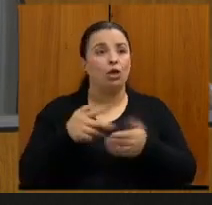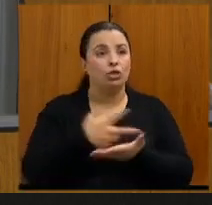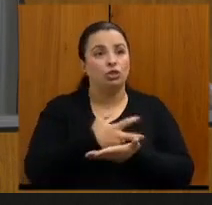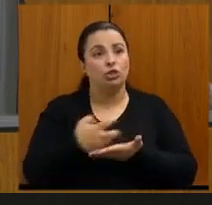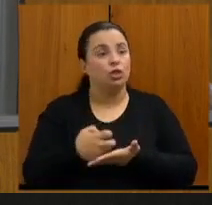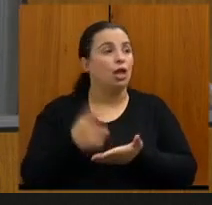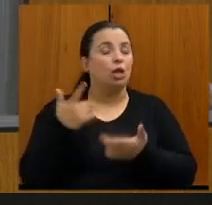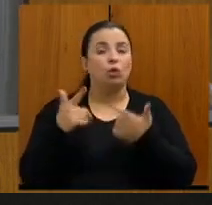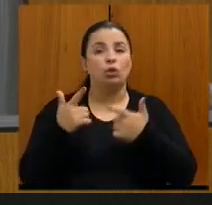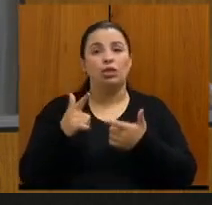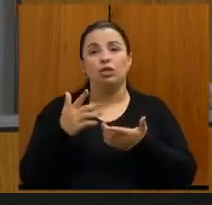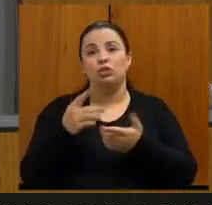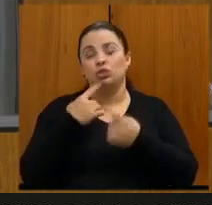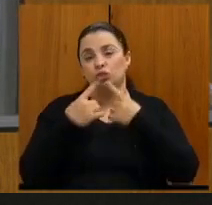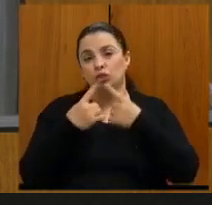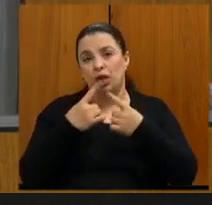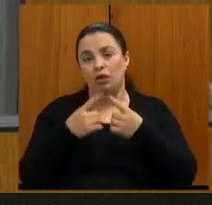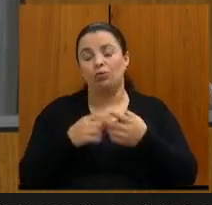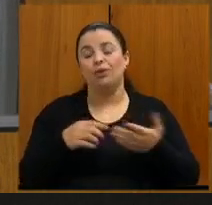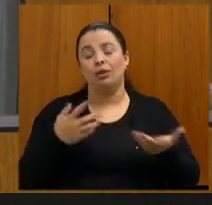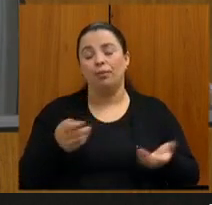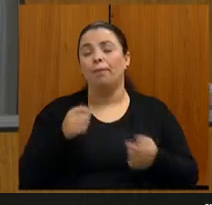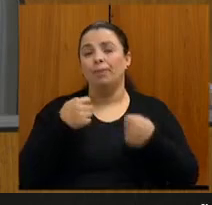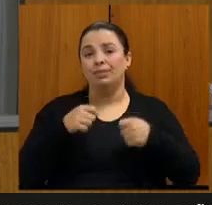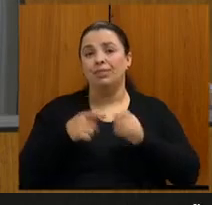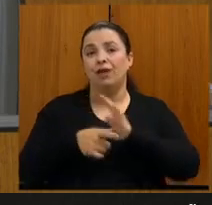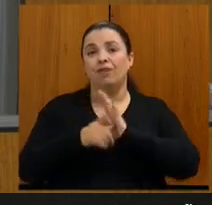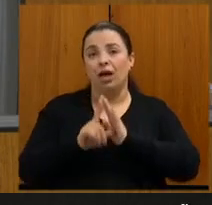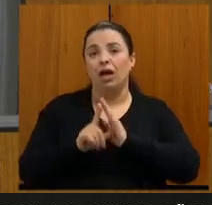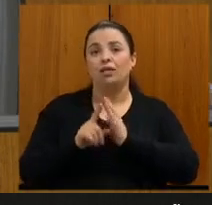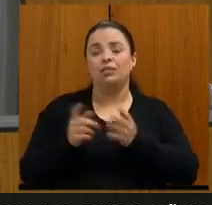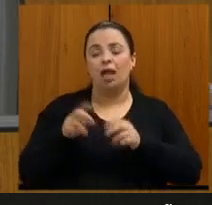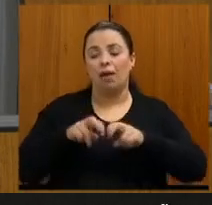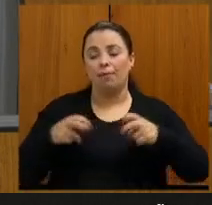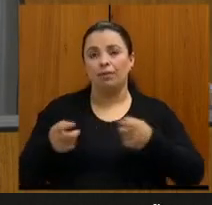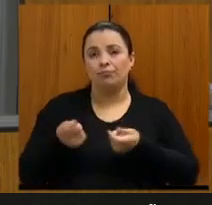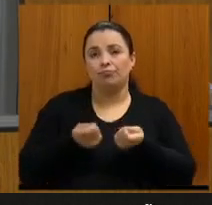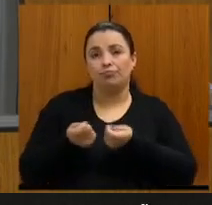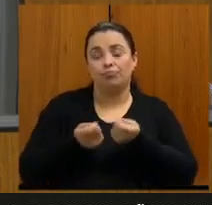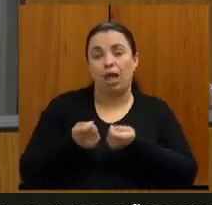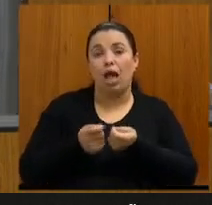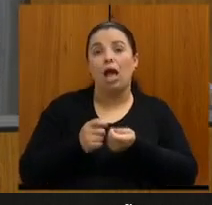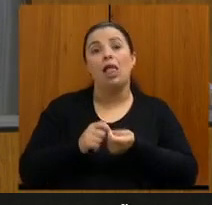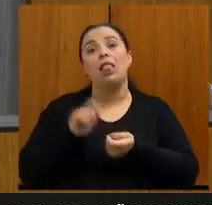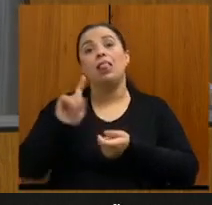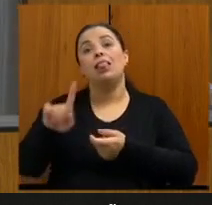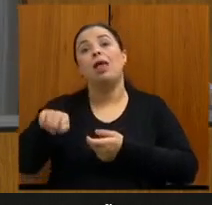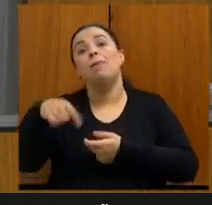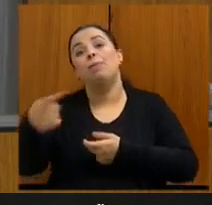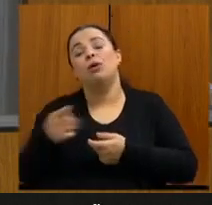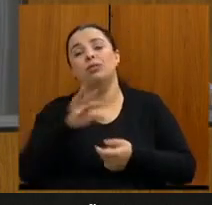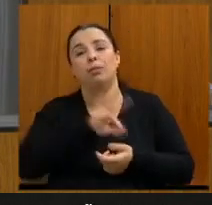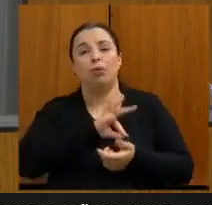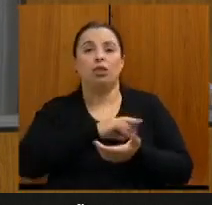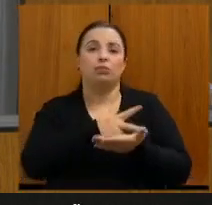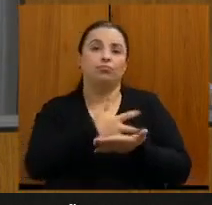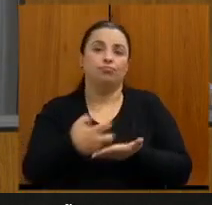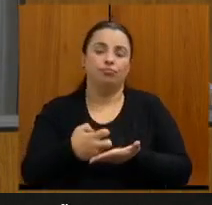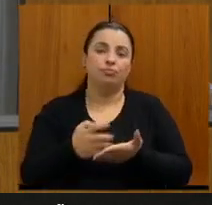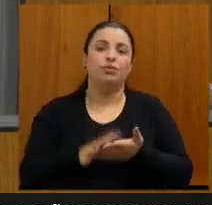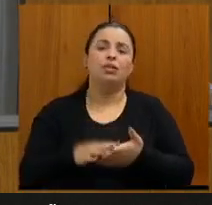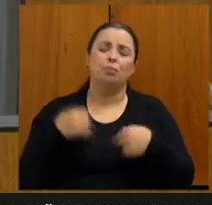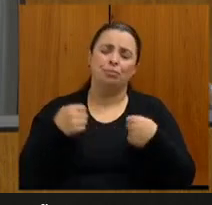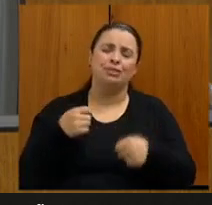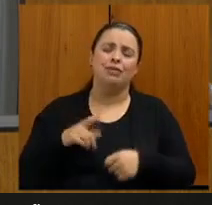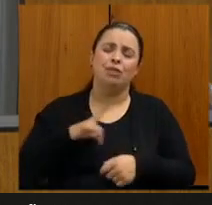essa intervenção da mesa antes da intervenção da polícia por exemplo eu acho que isso é fundamental ter um representante algum órgão do